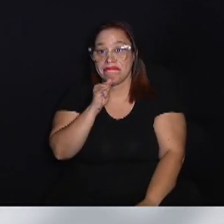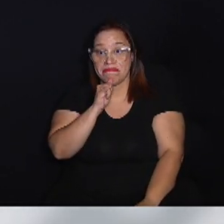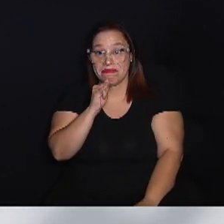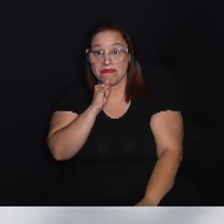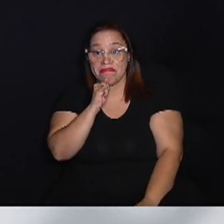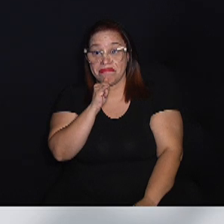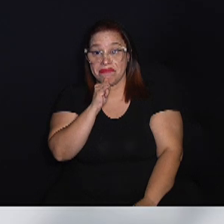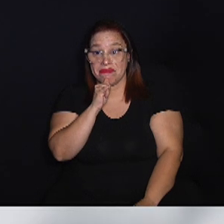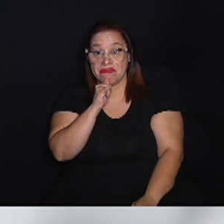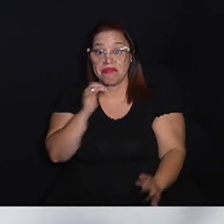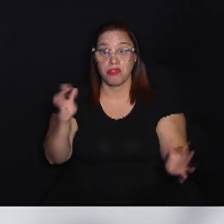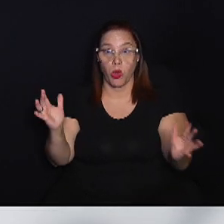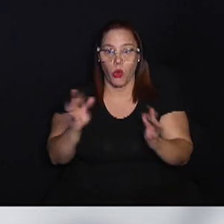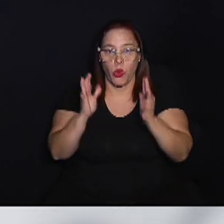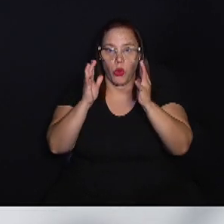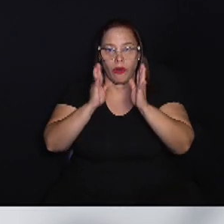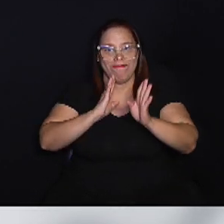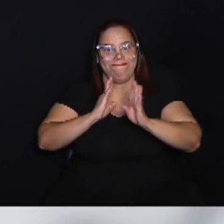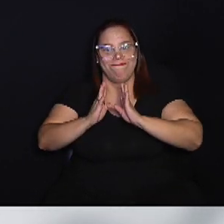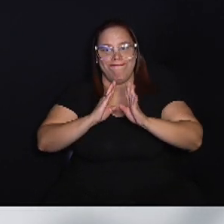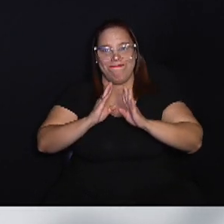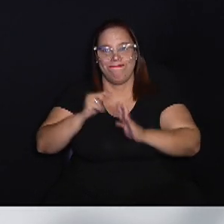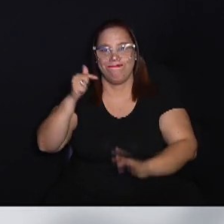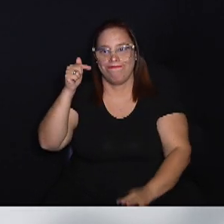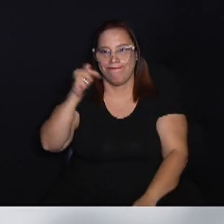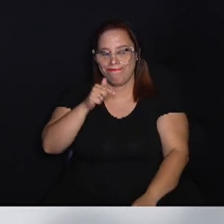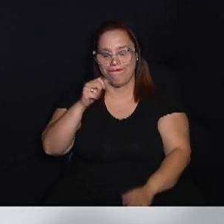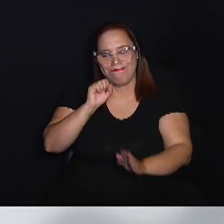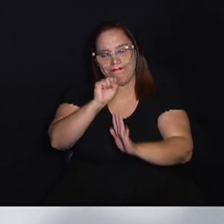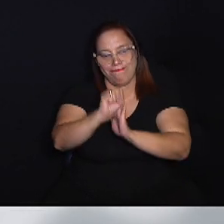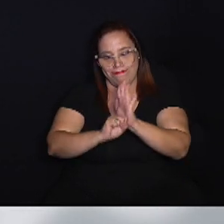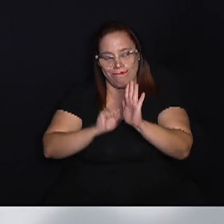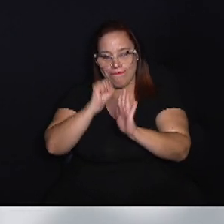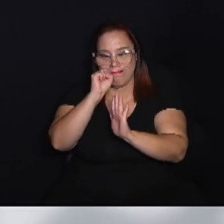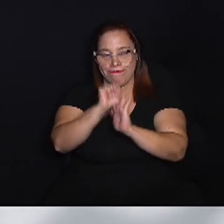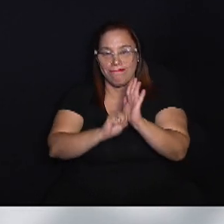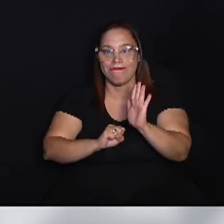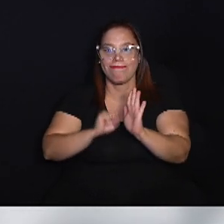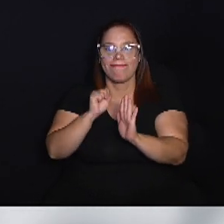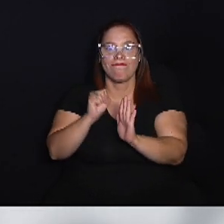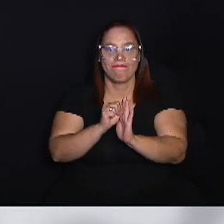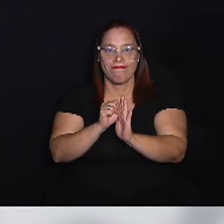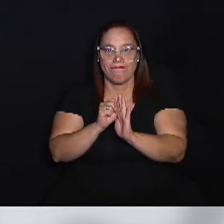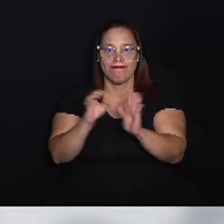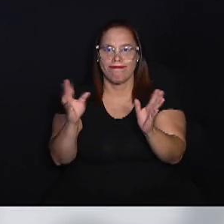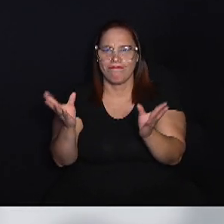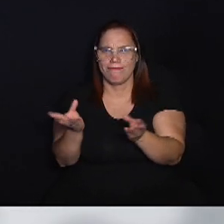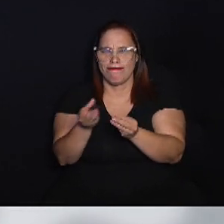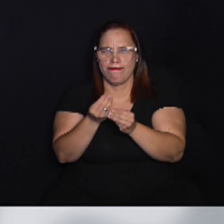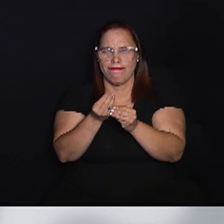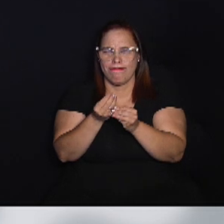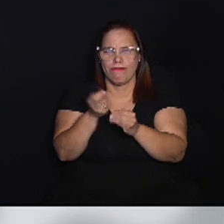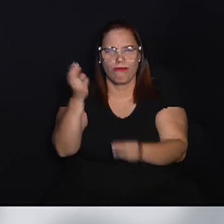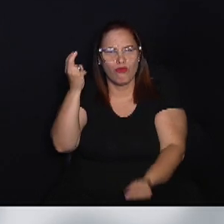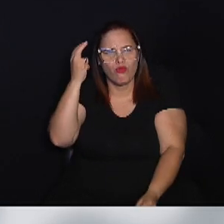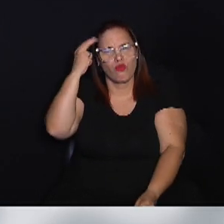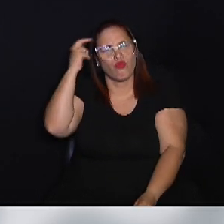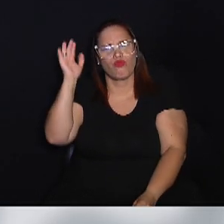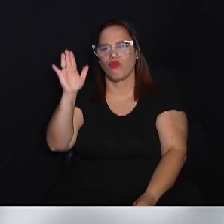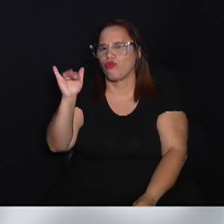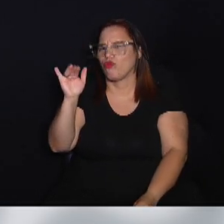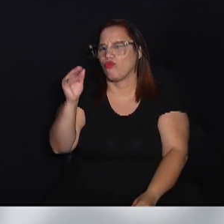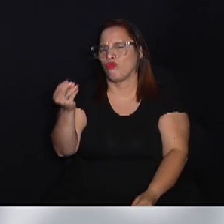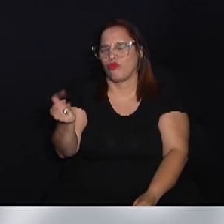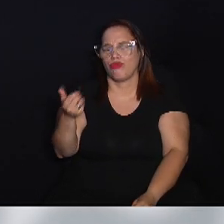exemplo, representa o ápice desse período. Durante 7 séculos, ela reuniu o maior acervo de cultura